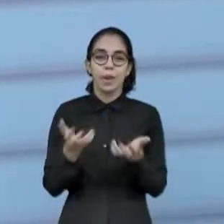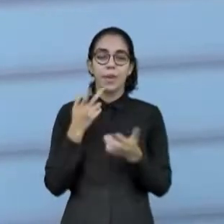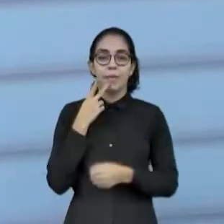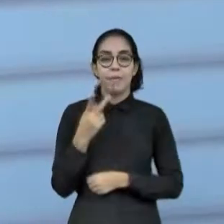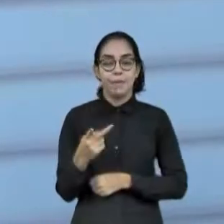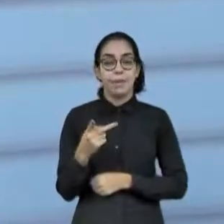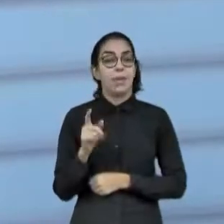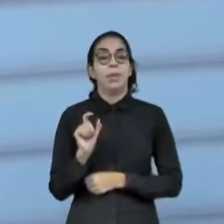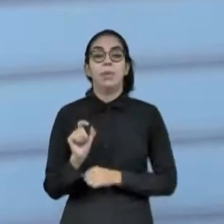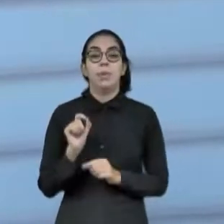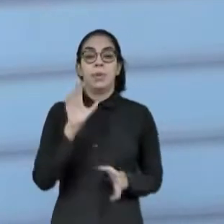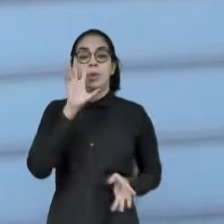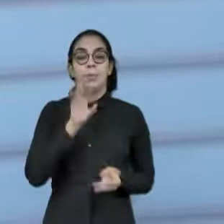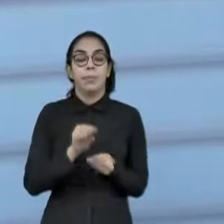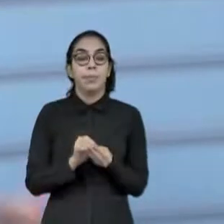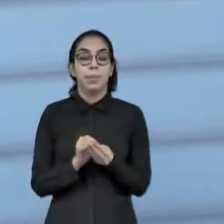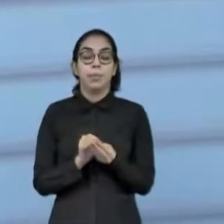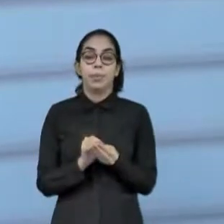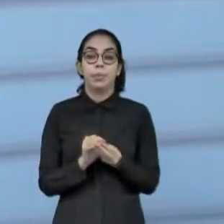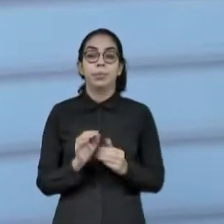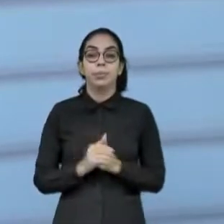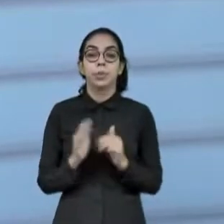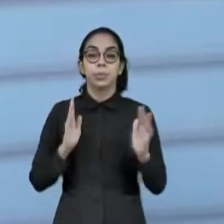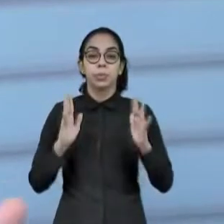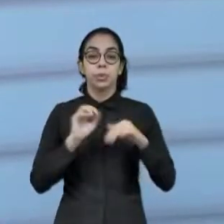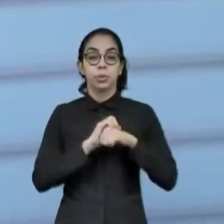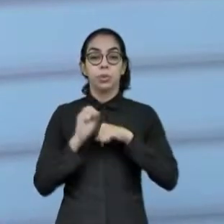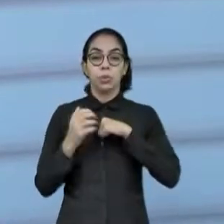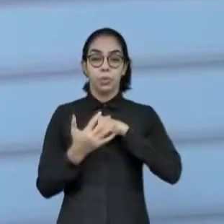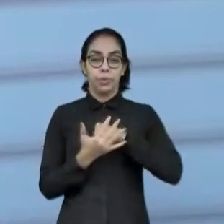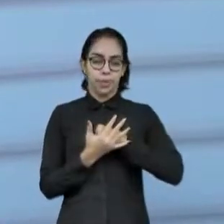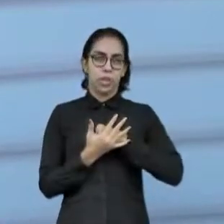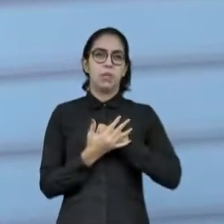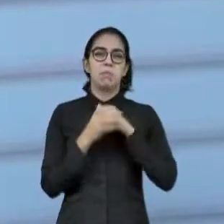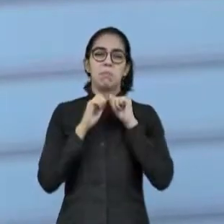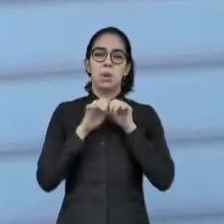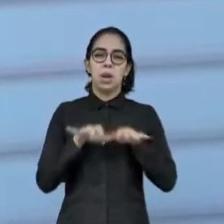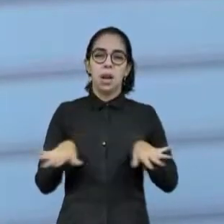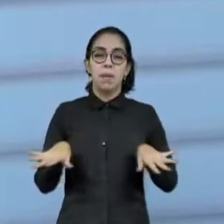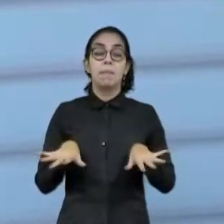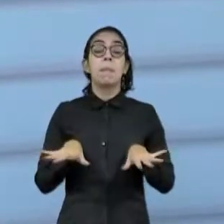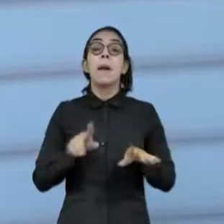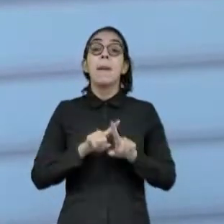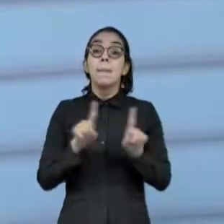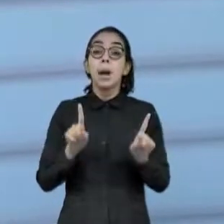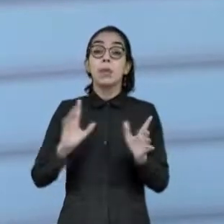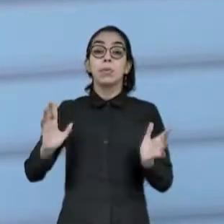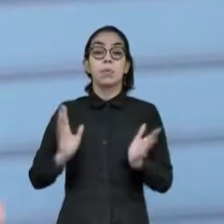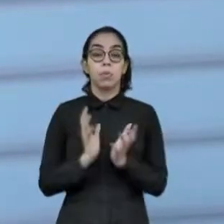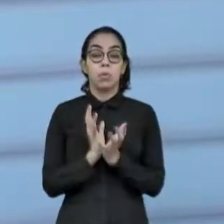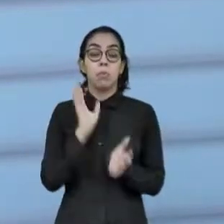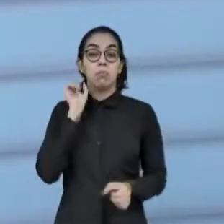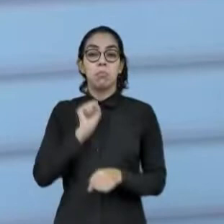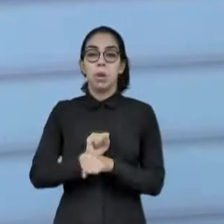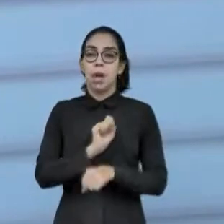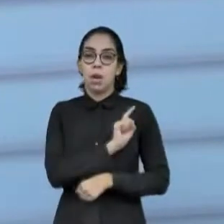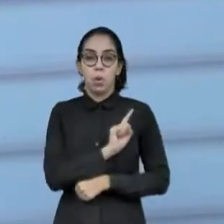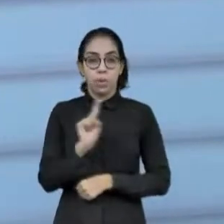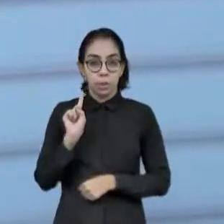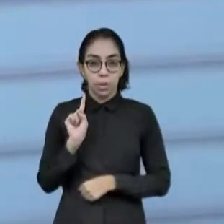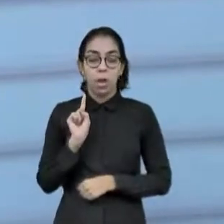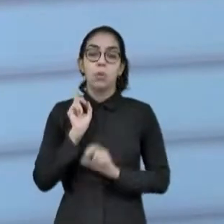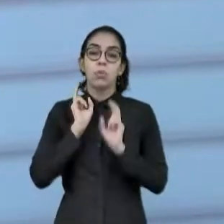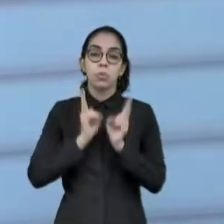assim... durante a pandemia, a gente não parou e entrar um pouco nisso, de que as violações, apesar de